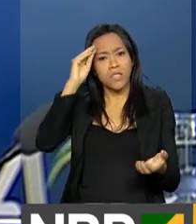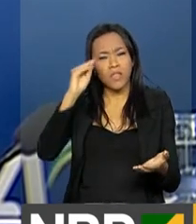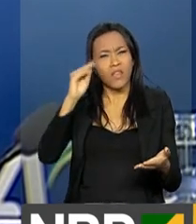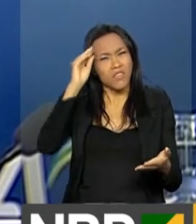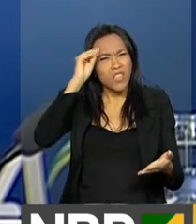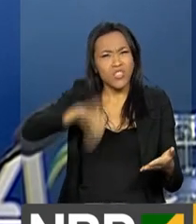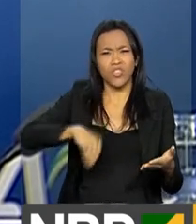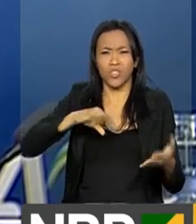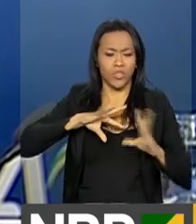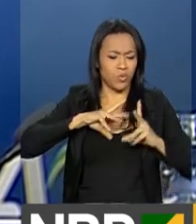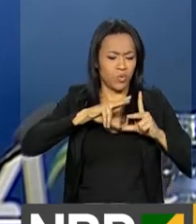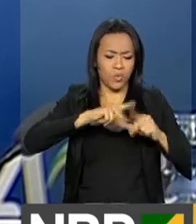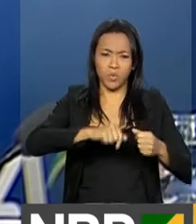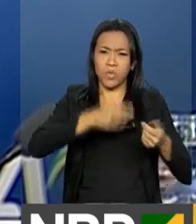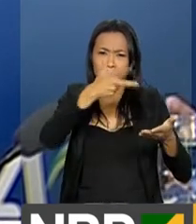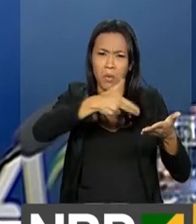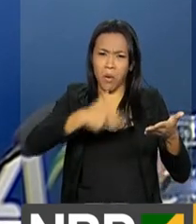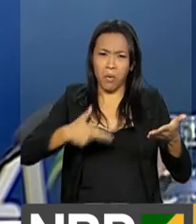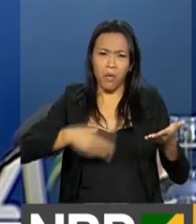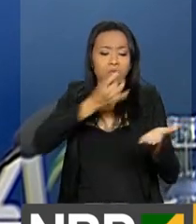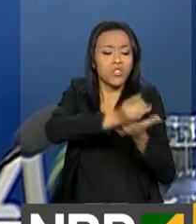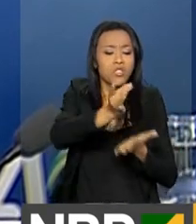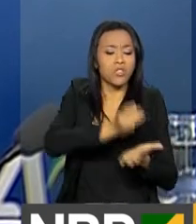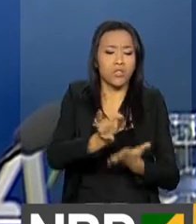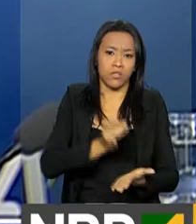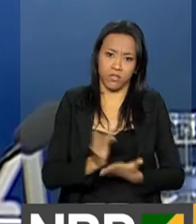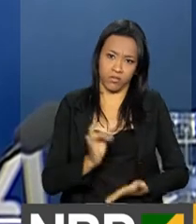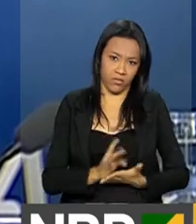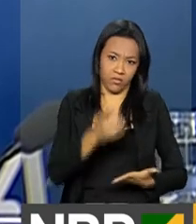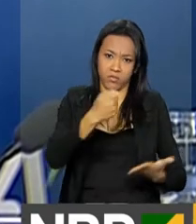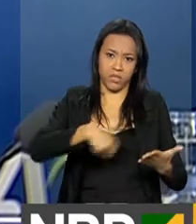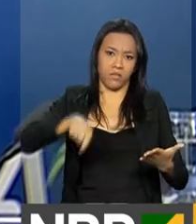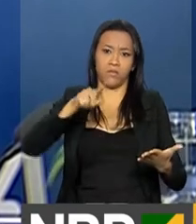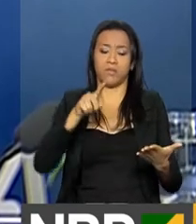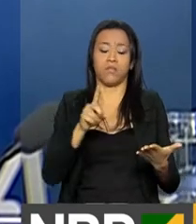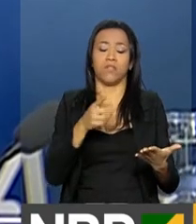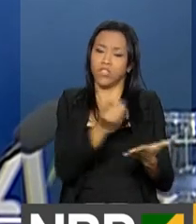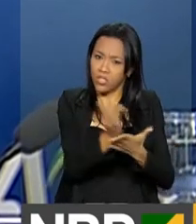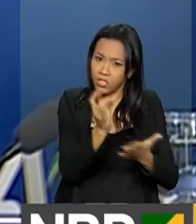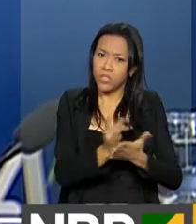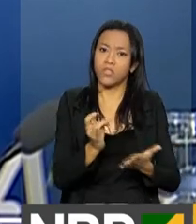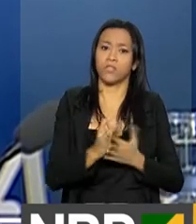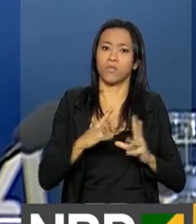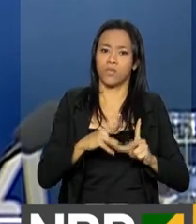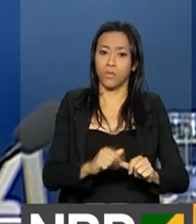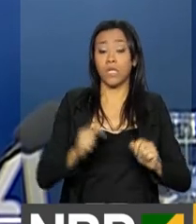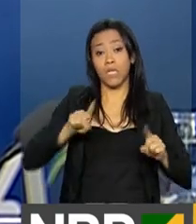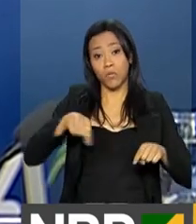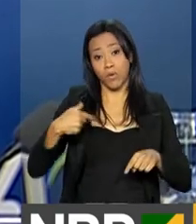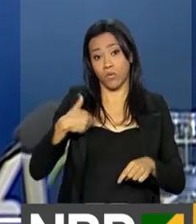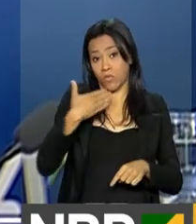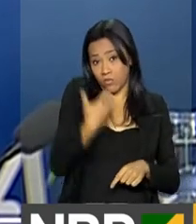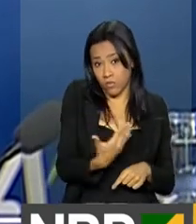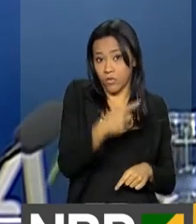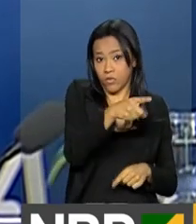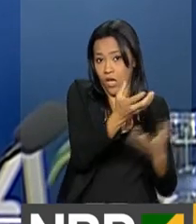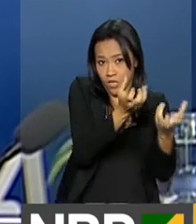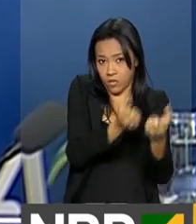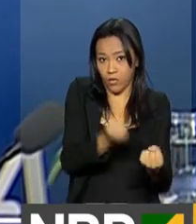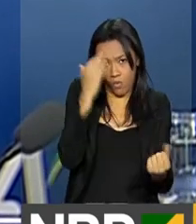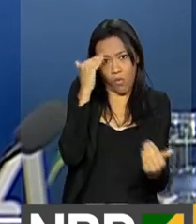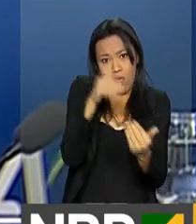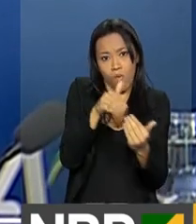essas ações idênticas. E sabe que naquela ocasião, depois da minha representação acolhida pelo senhor governador do Estado,